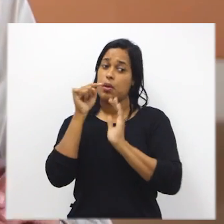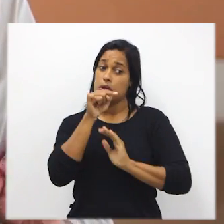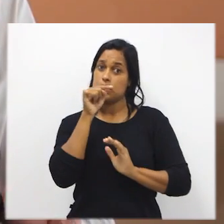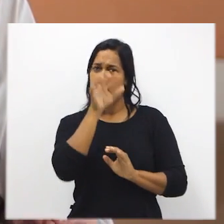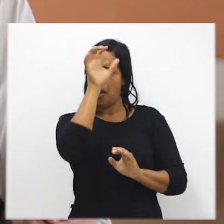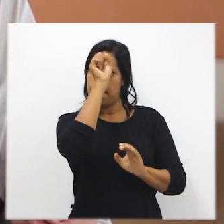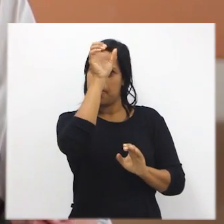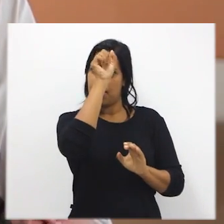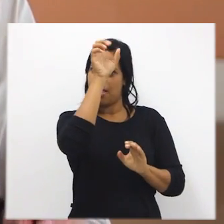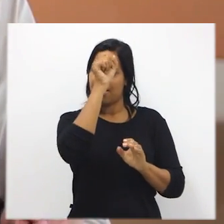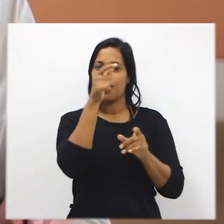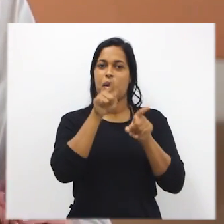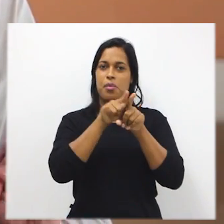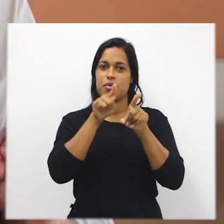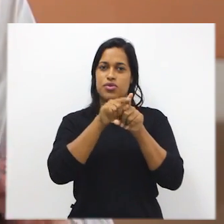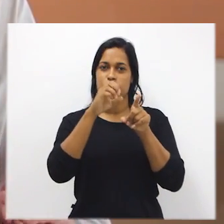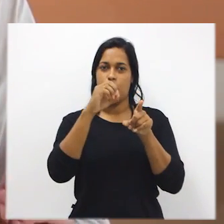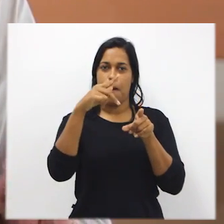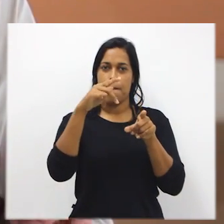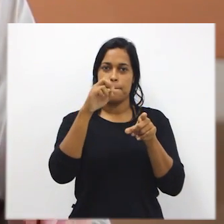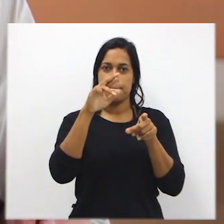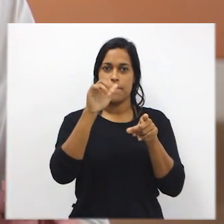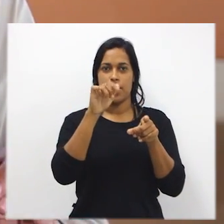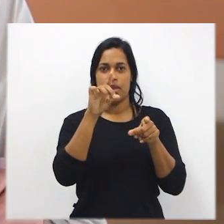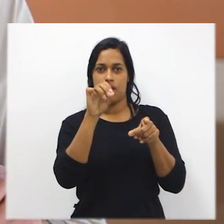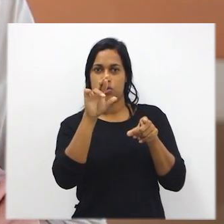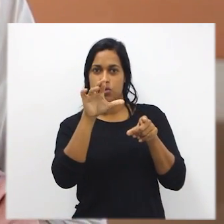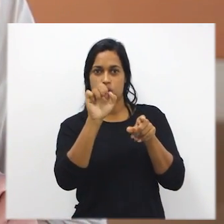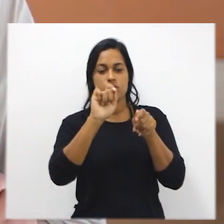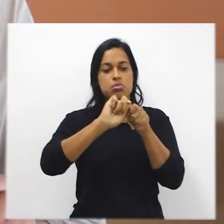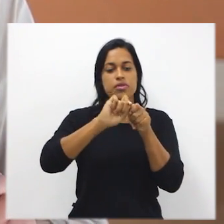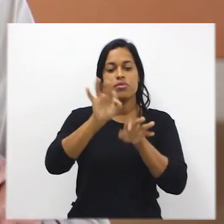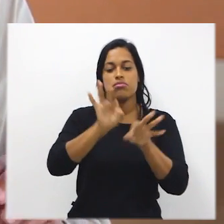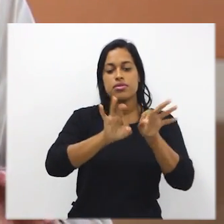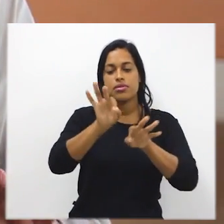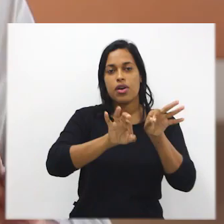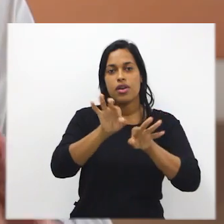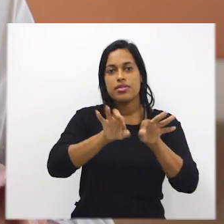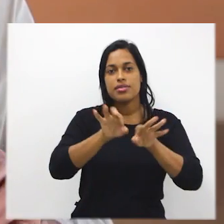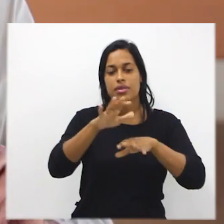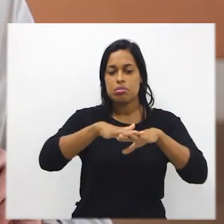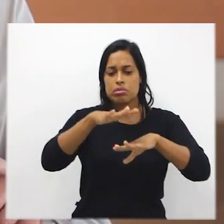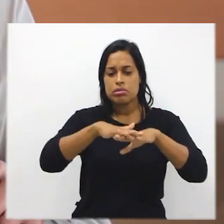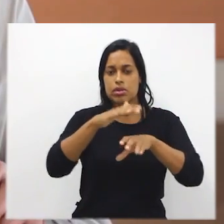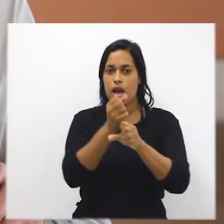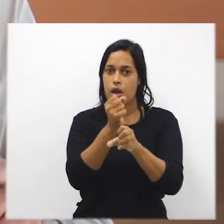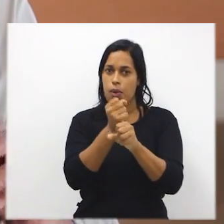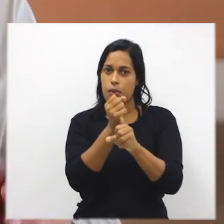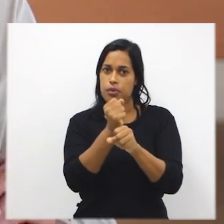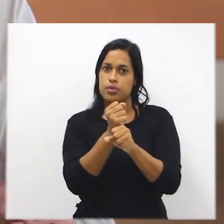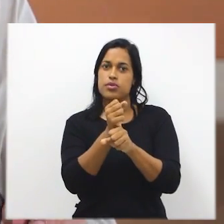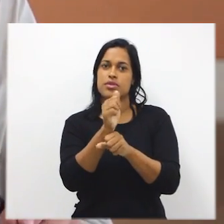aprendemos os operadores para construirmos expressões aritméticas e, com isso, fazemos